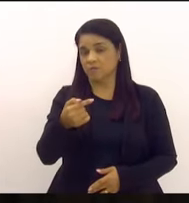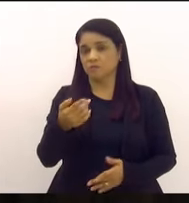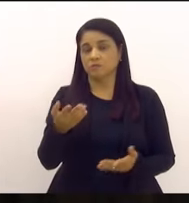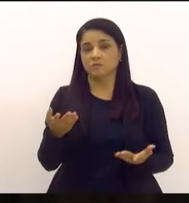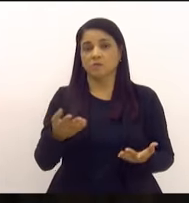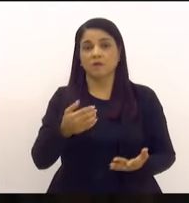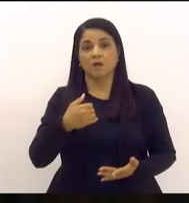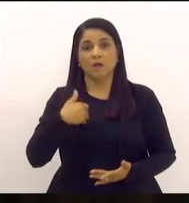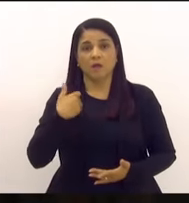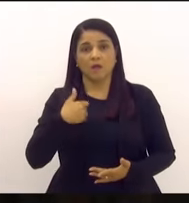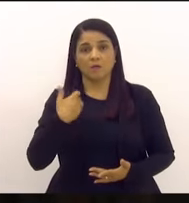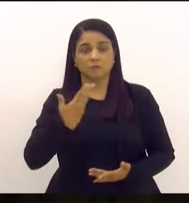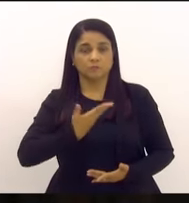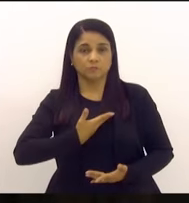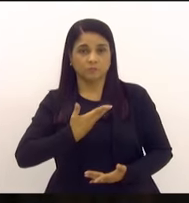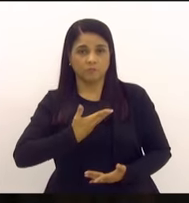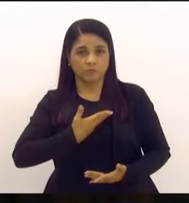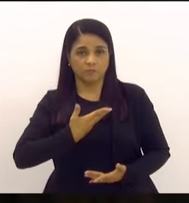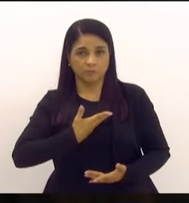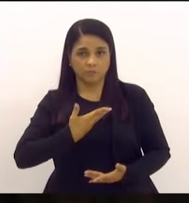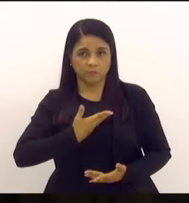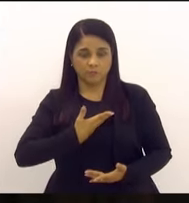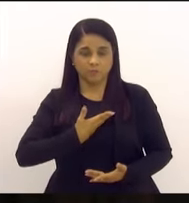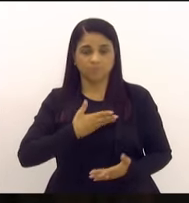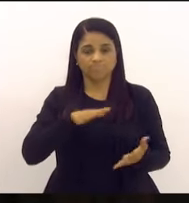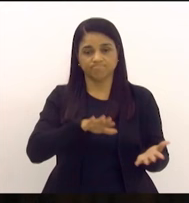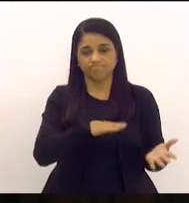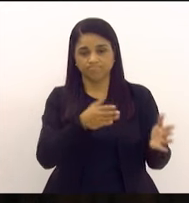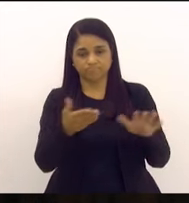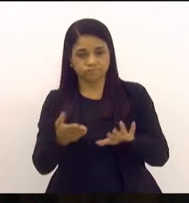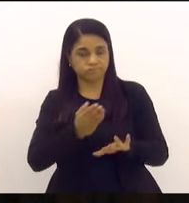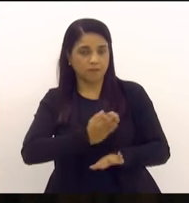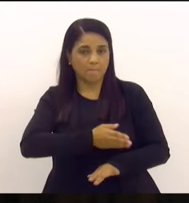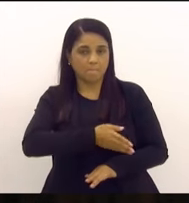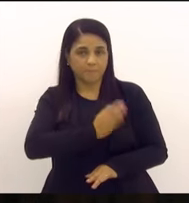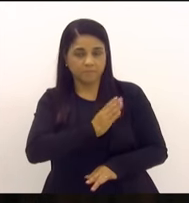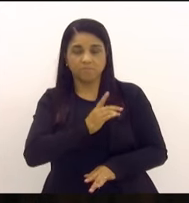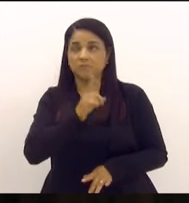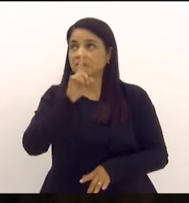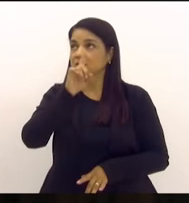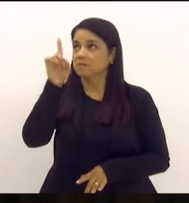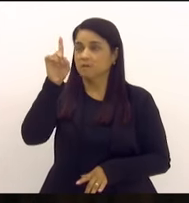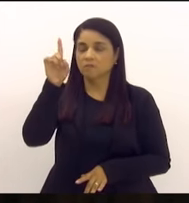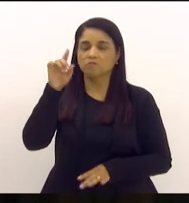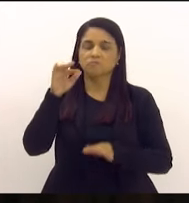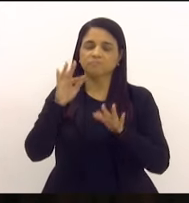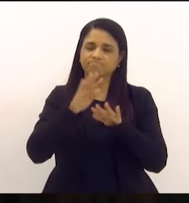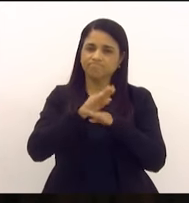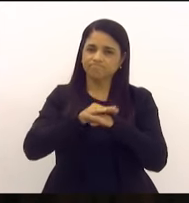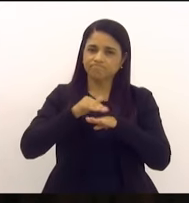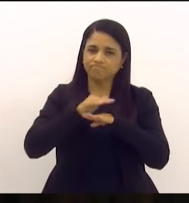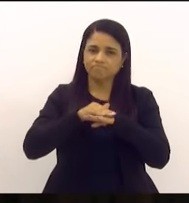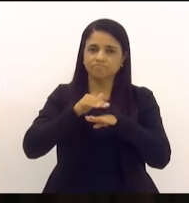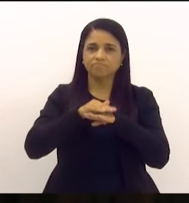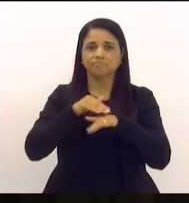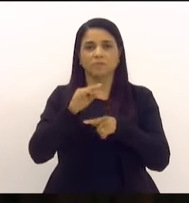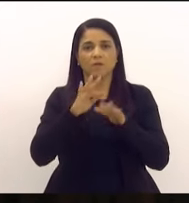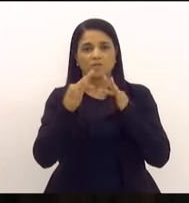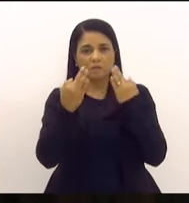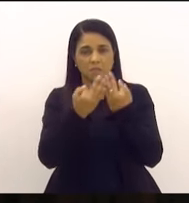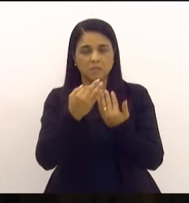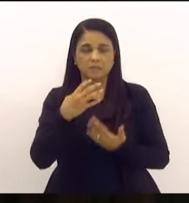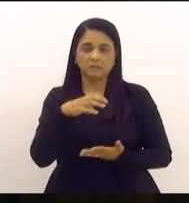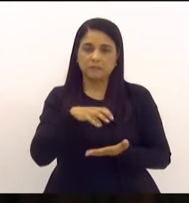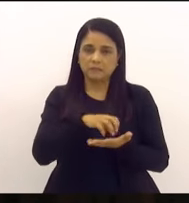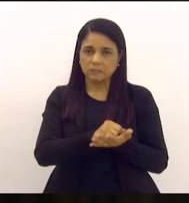madrugada. Então, desejo que Deus possa confortar a família e deixo aqui o registro da minha